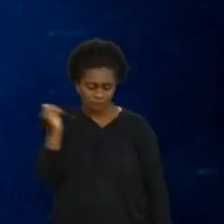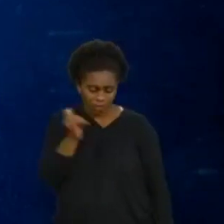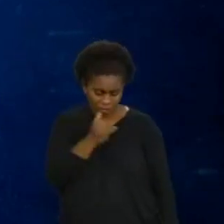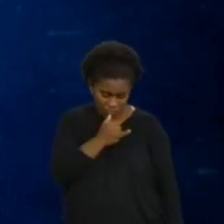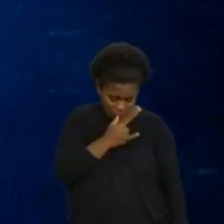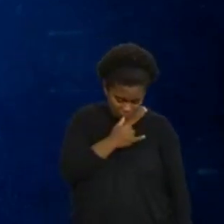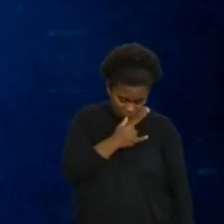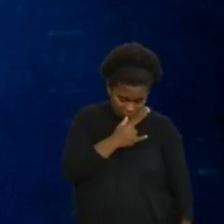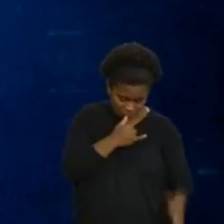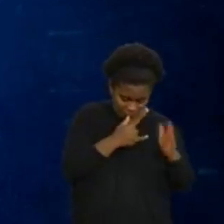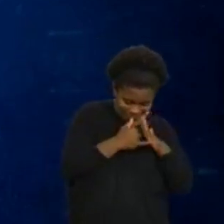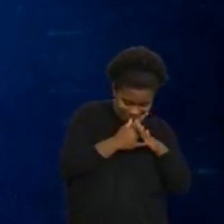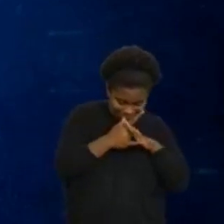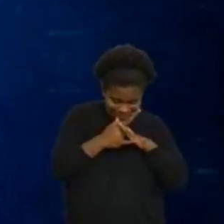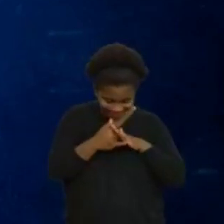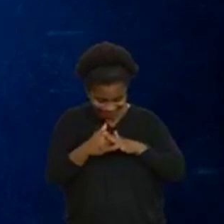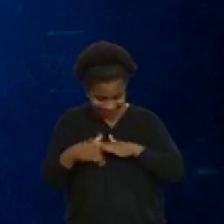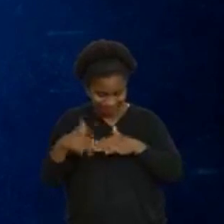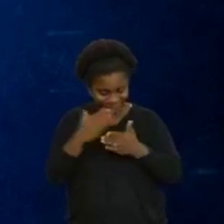Descansa em mim.